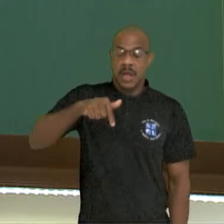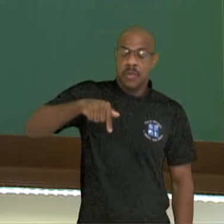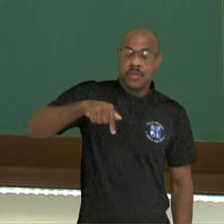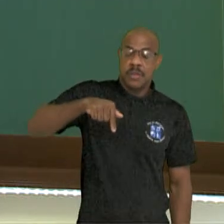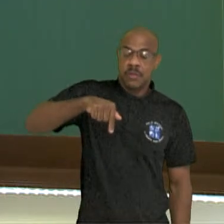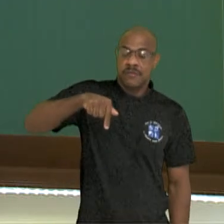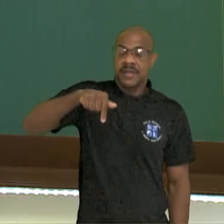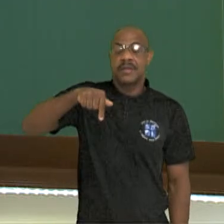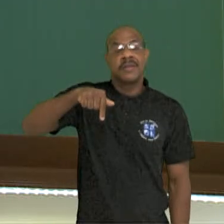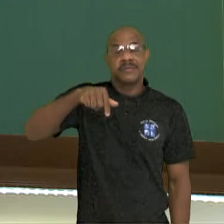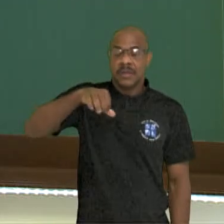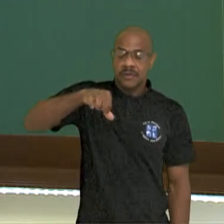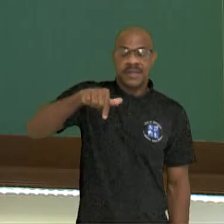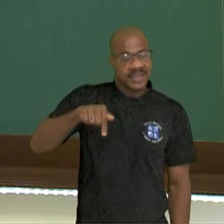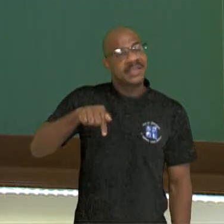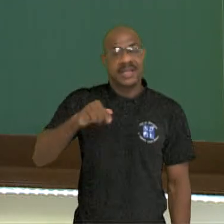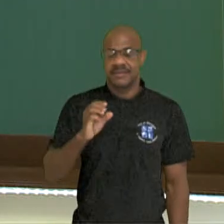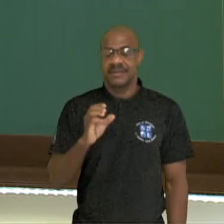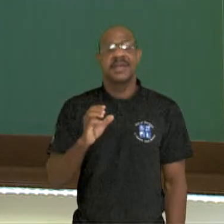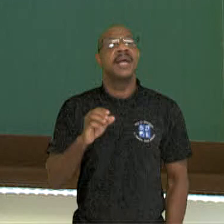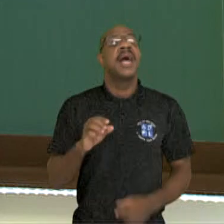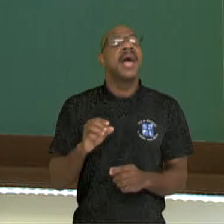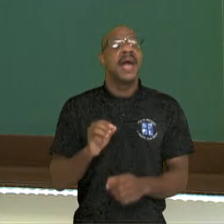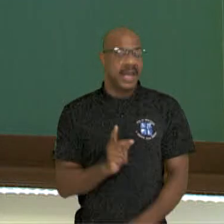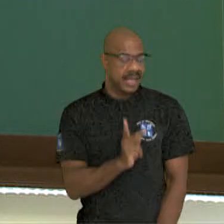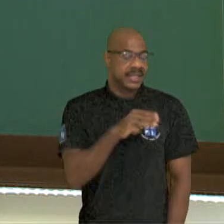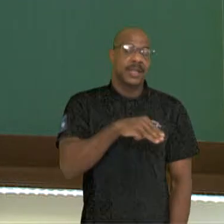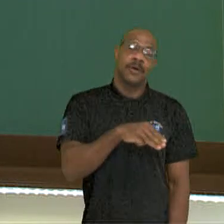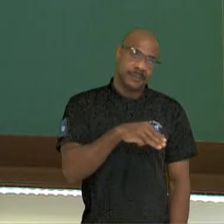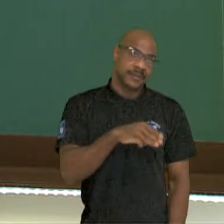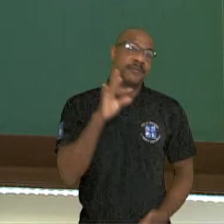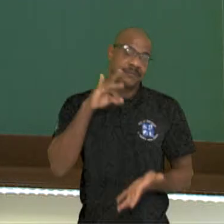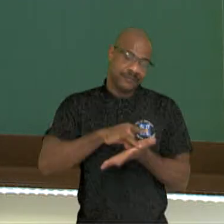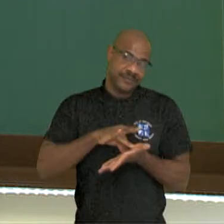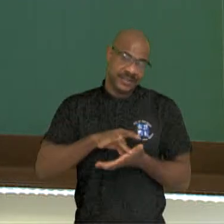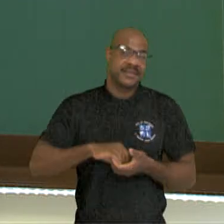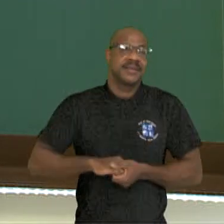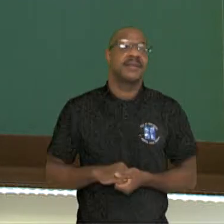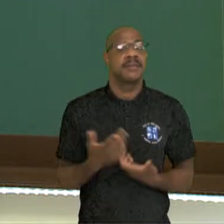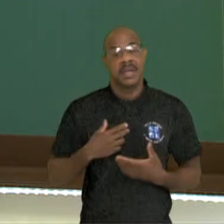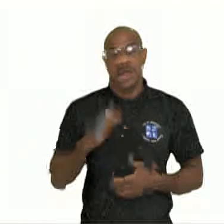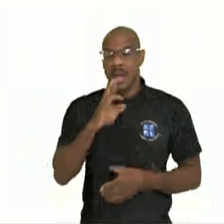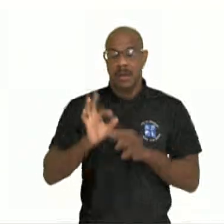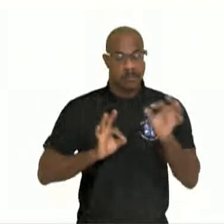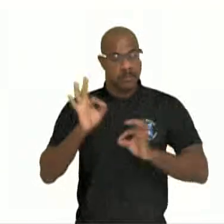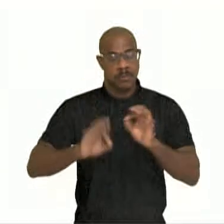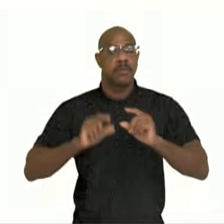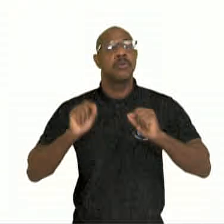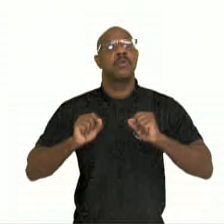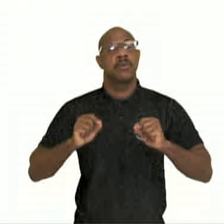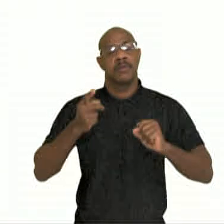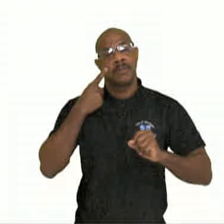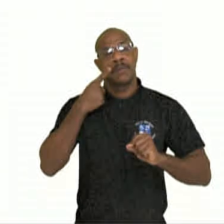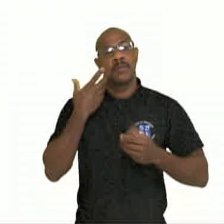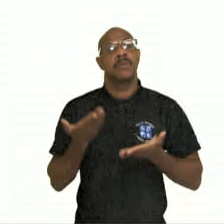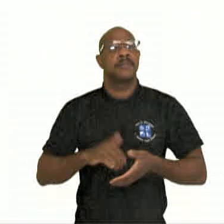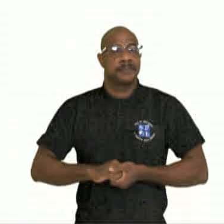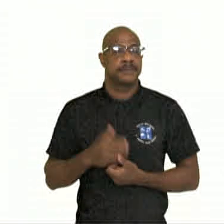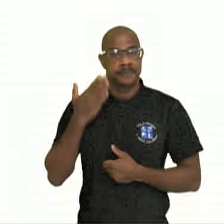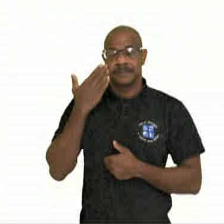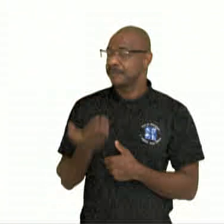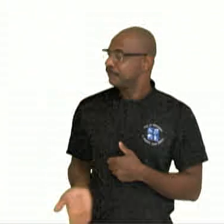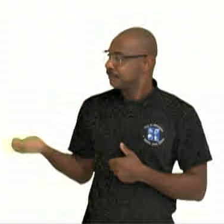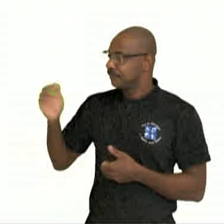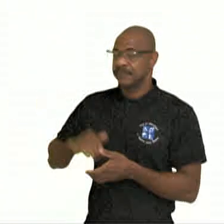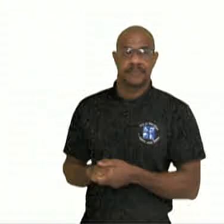na realidade. E isso vai fazer com que a nossa resposta seja organizada, como você vai ver no próximo parágrafo, ó.